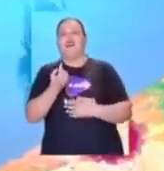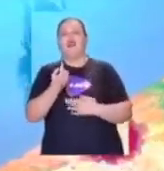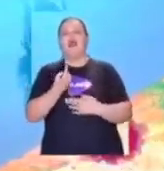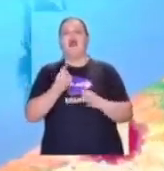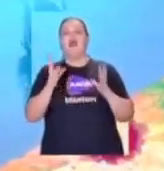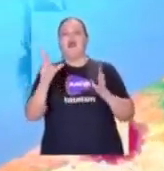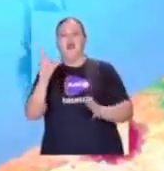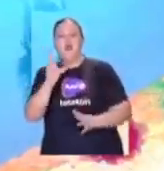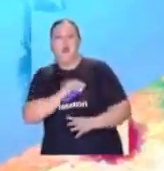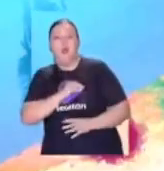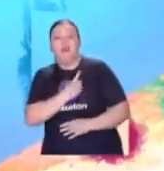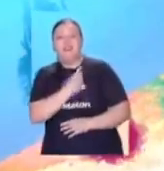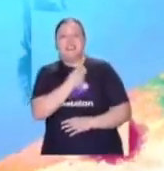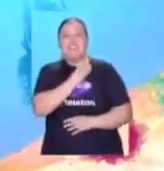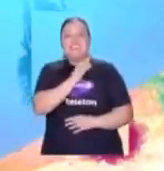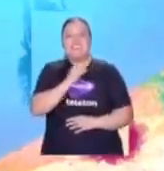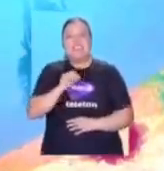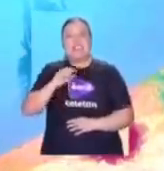Mais, zeros.